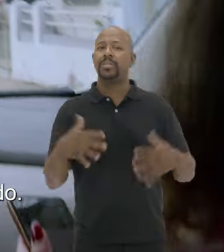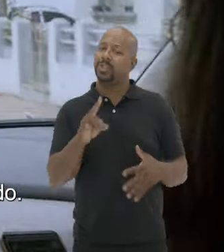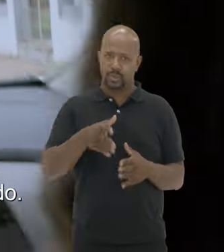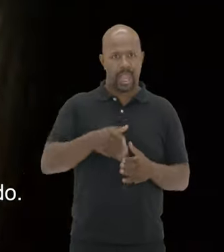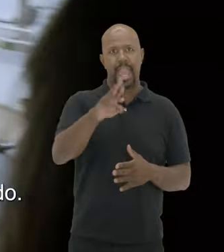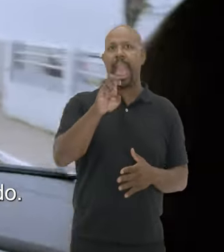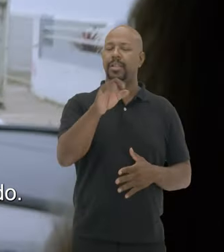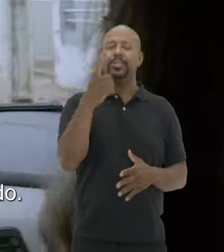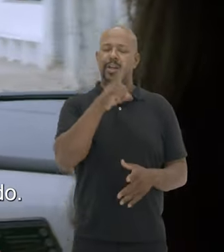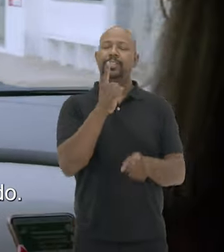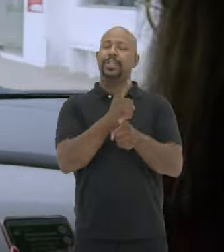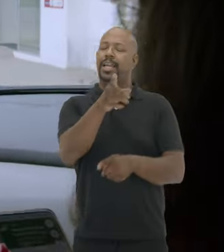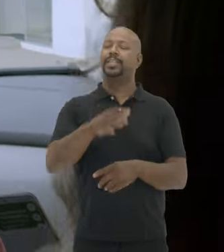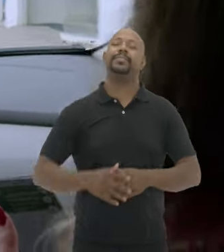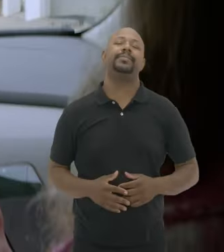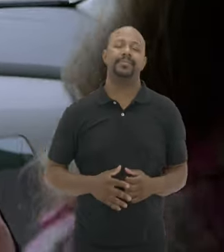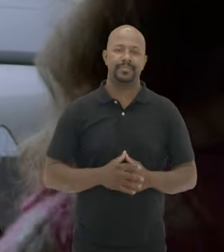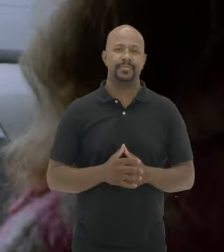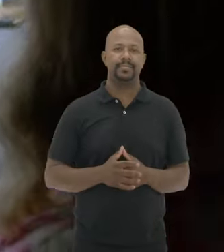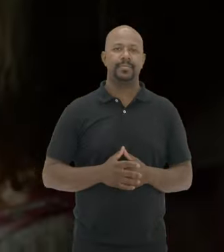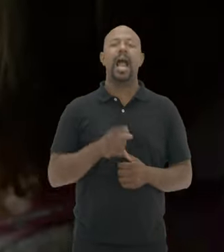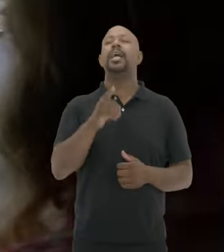e a gente já tá chegando